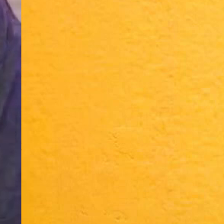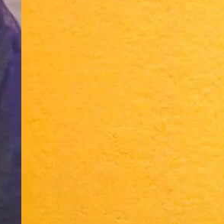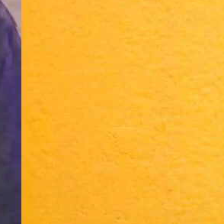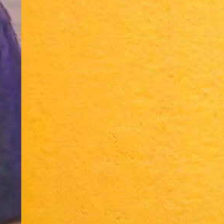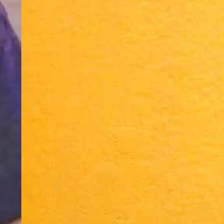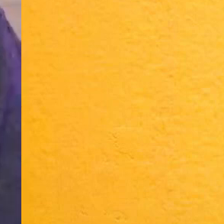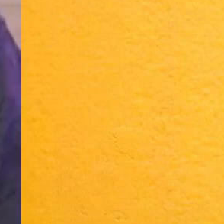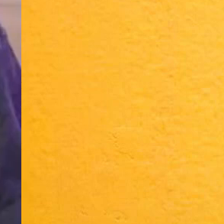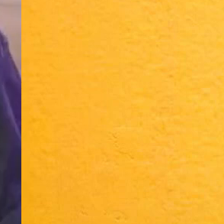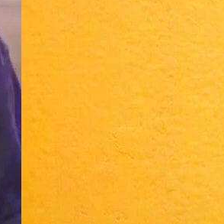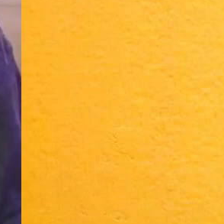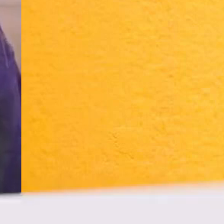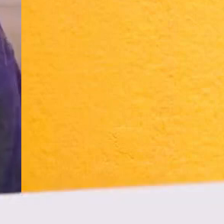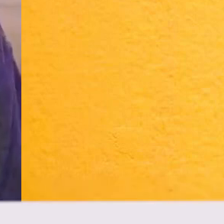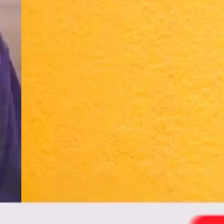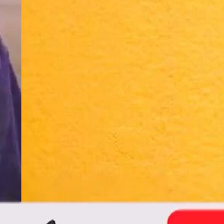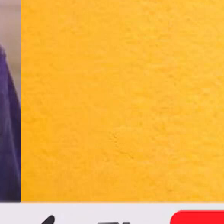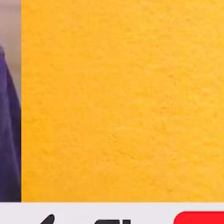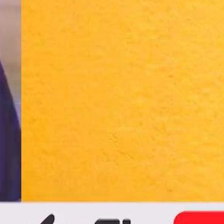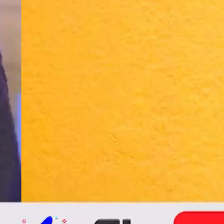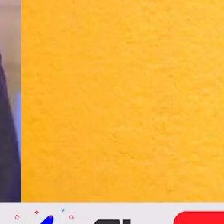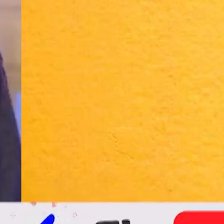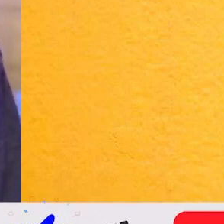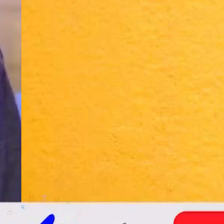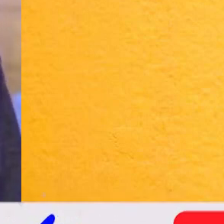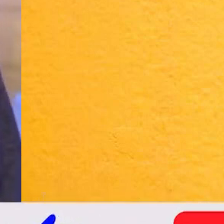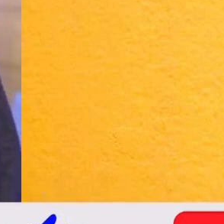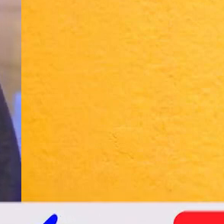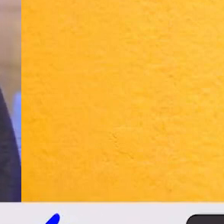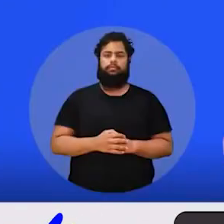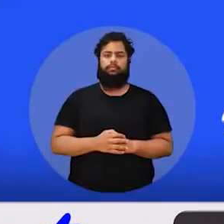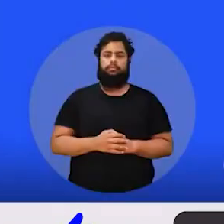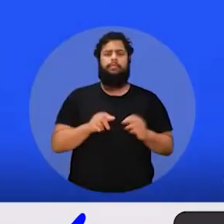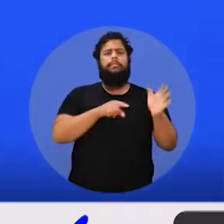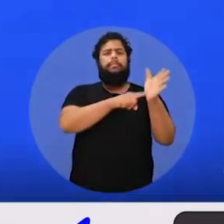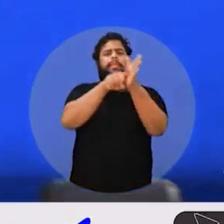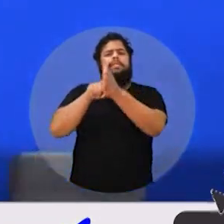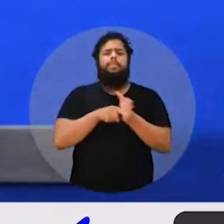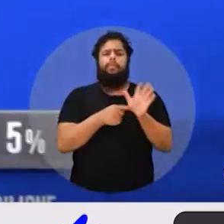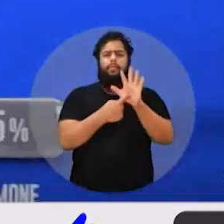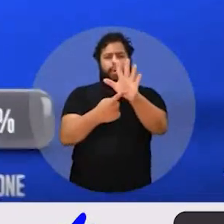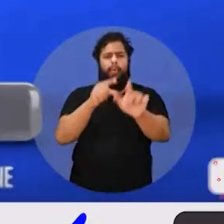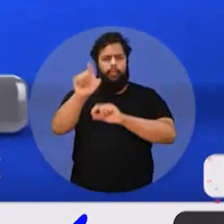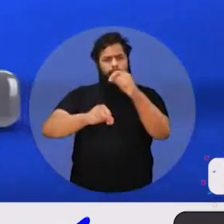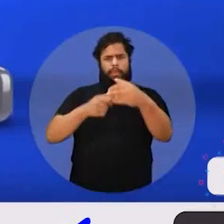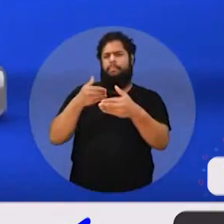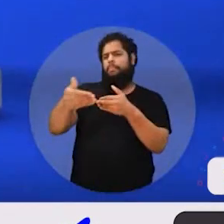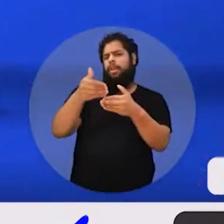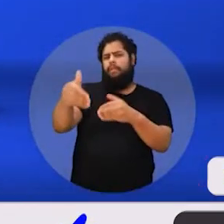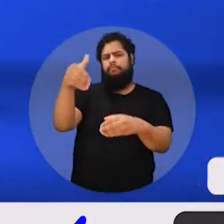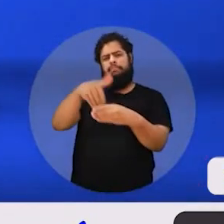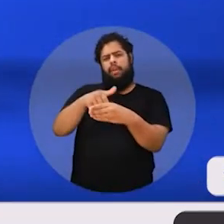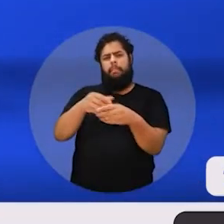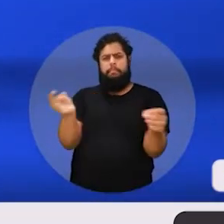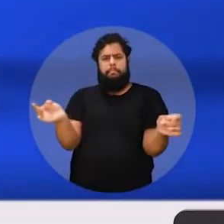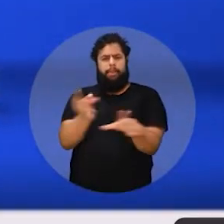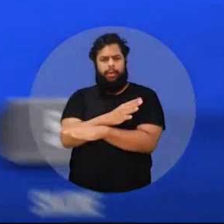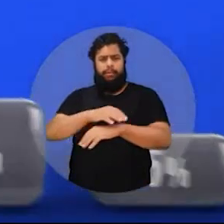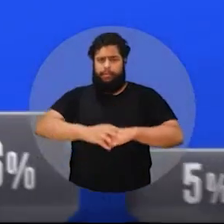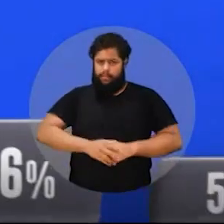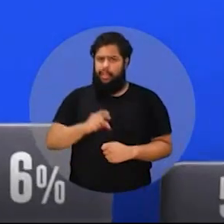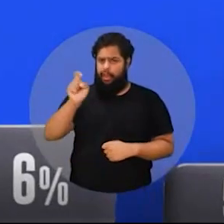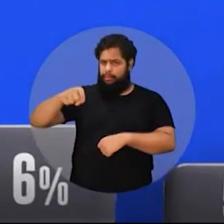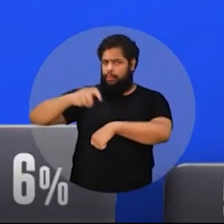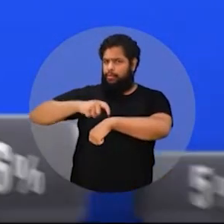no dia 2 de outubro para garantir que Bolsonaro não será mais presidente do Brasil. Pesquisas comprovam. Falta pouco para essa eleição